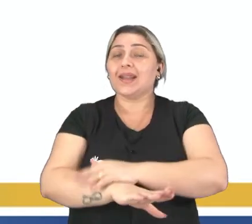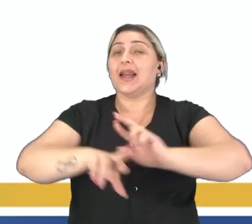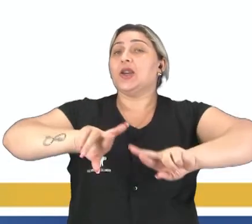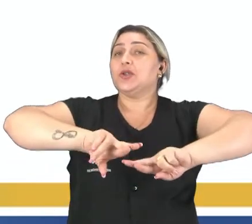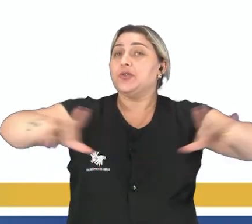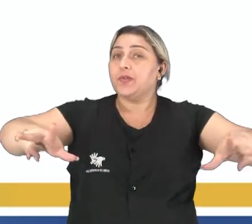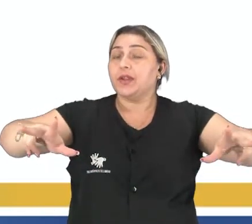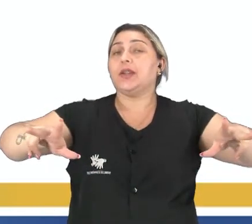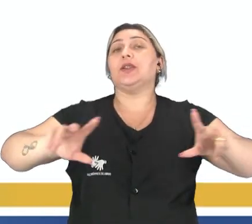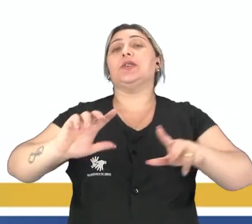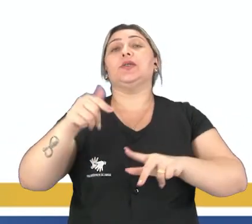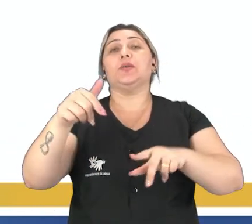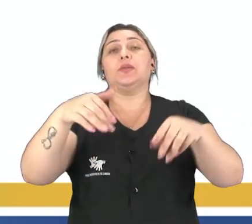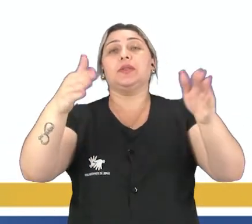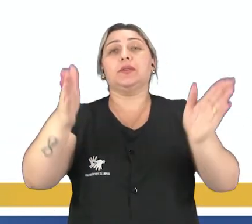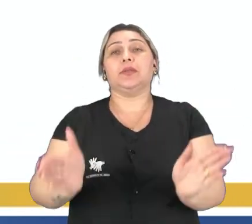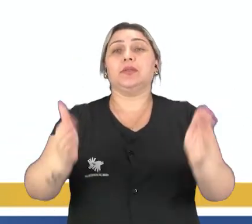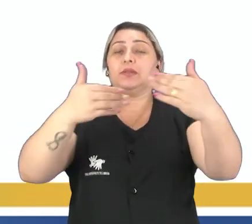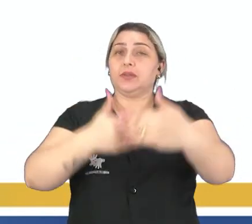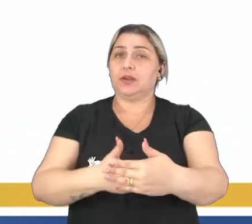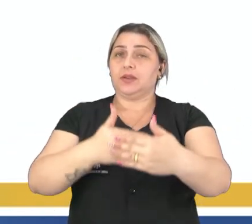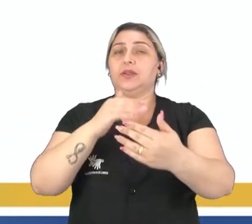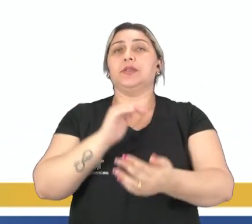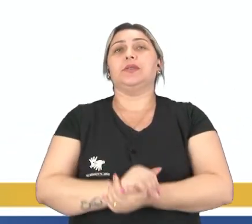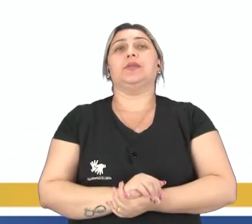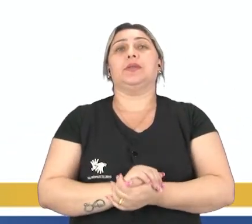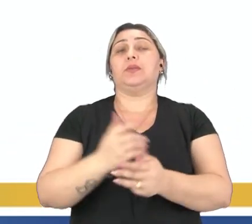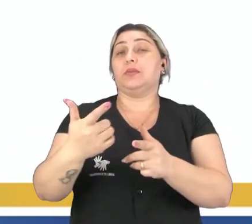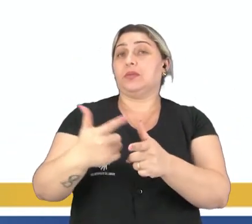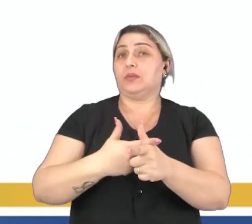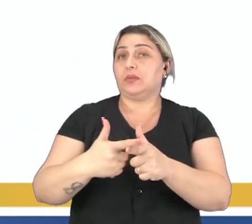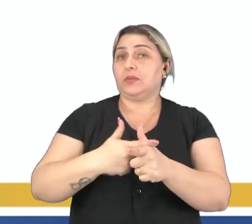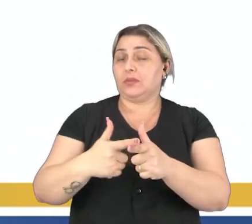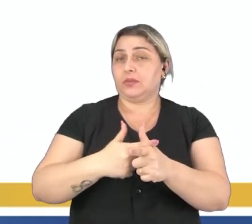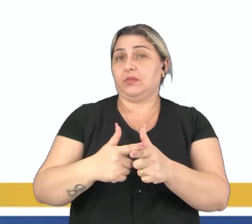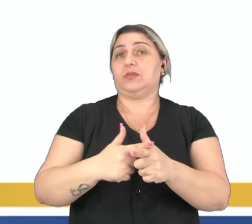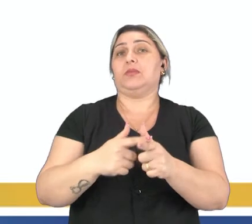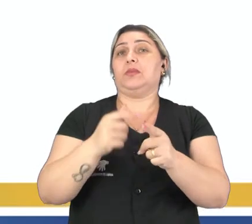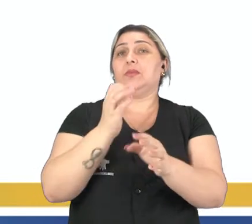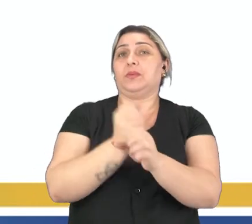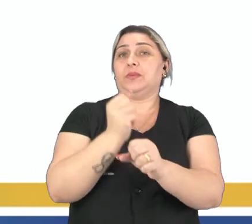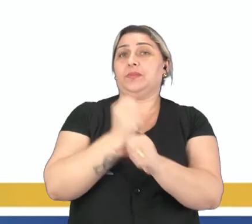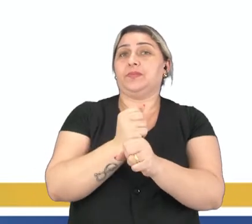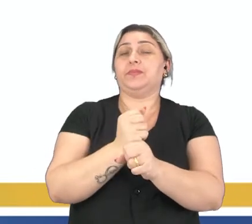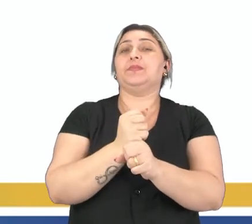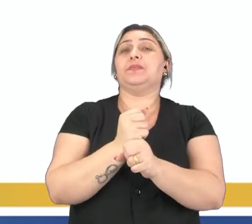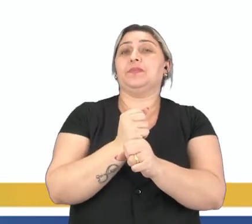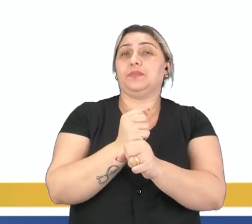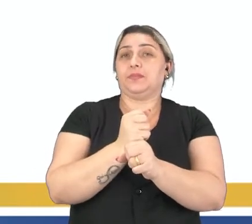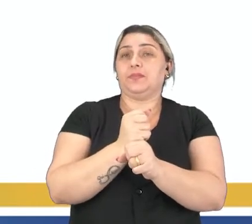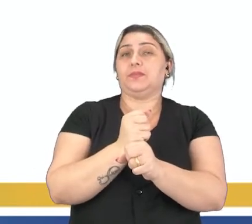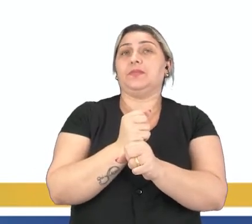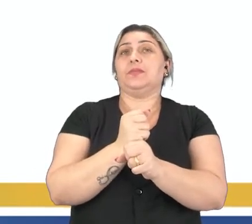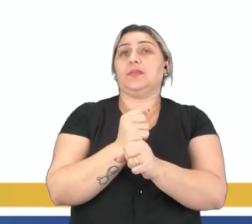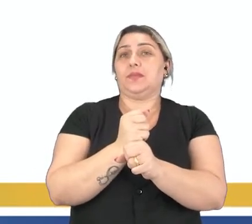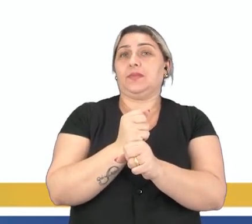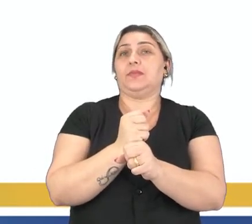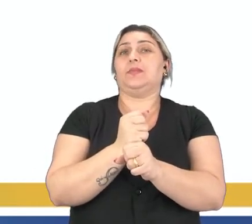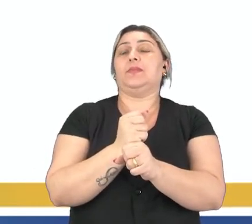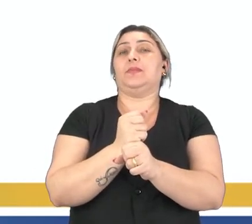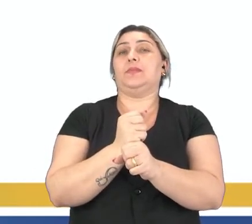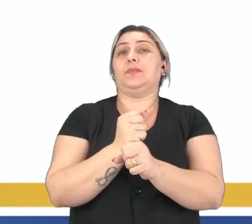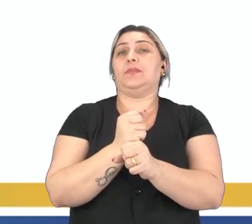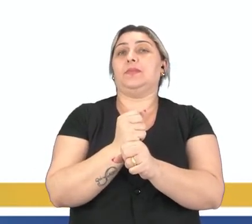colocar dentro das outras caixas? Não, porque o problema deixa claro que em todas as caixas teriam que ter a mesma quantidade